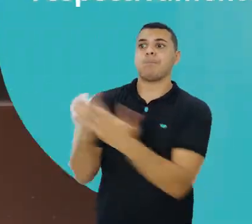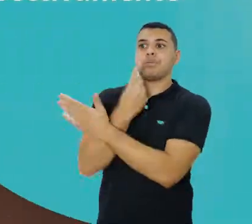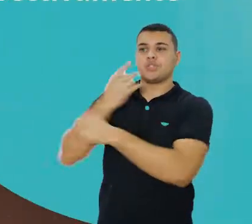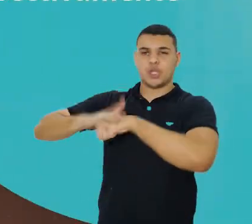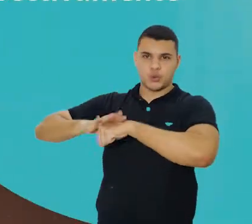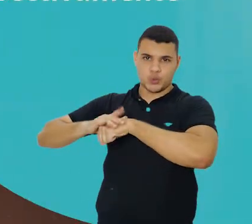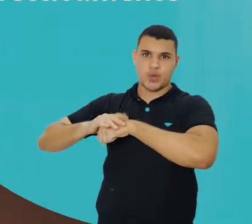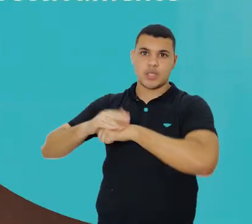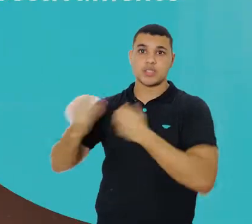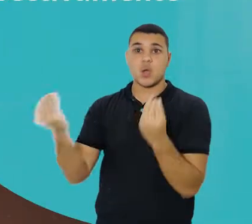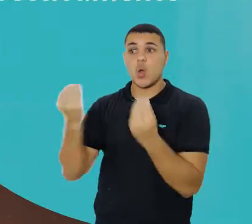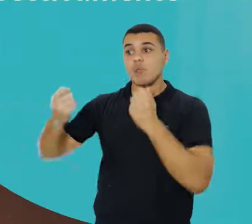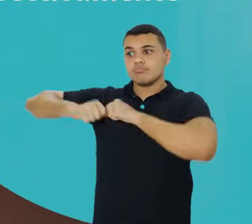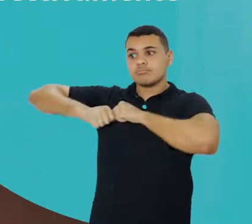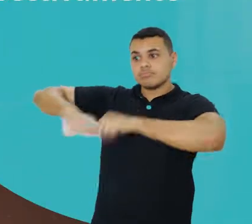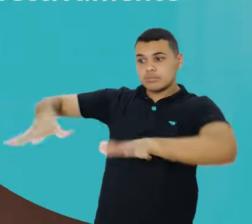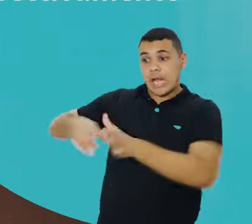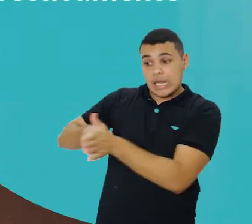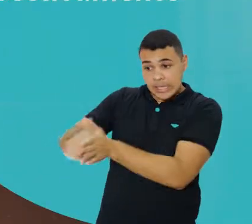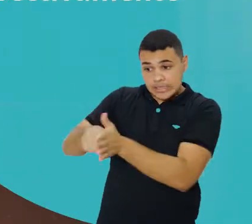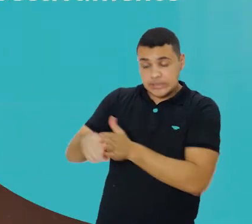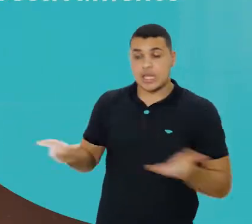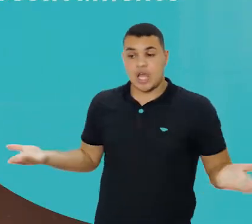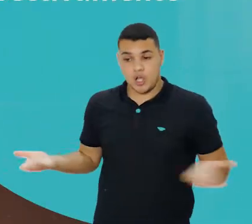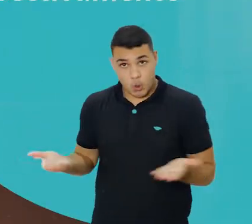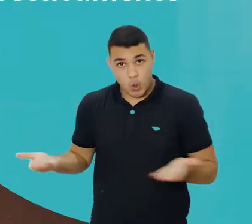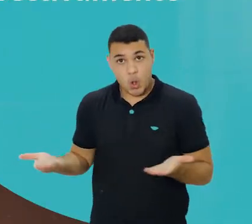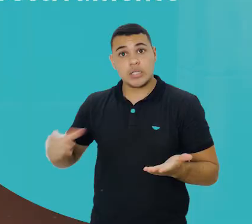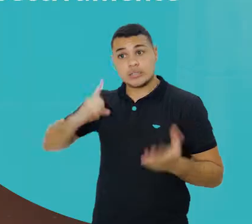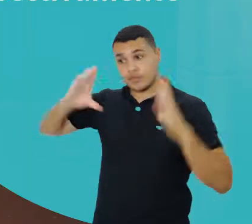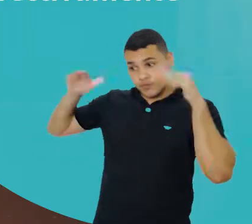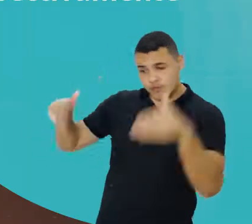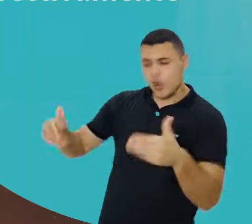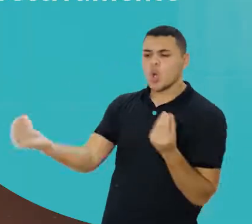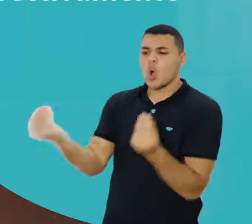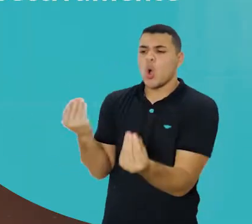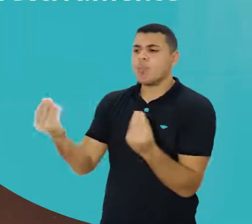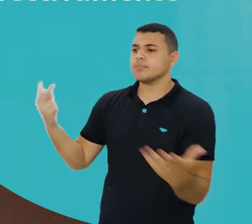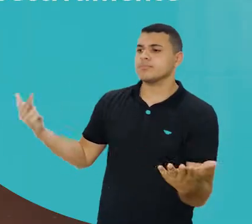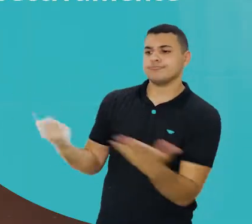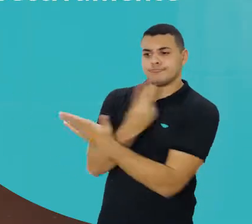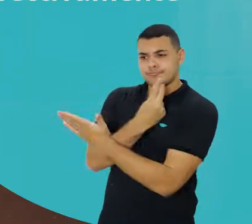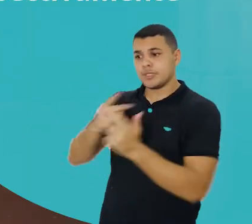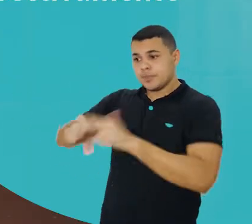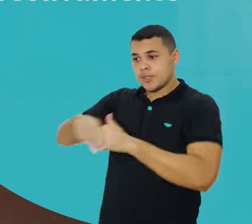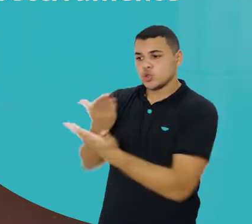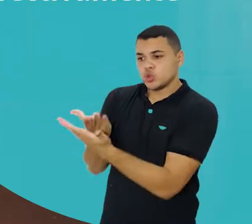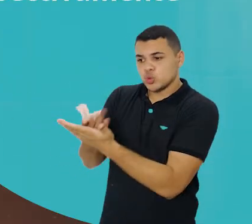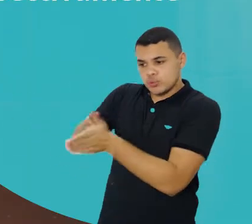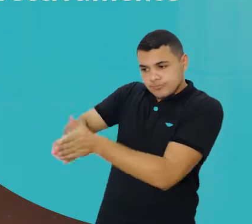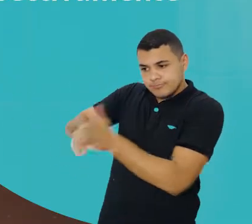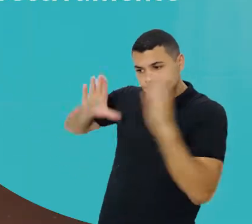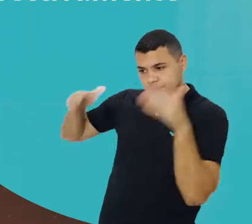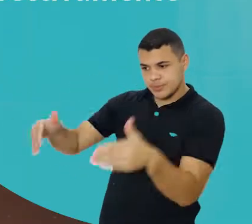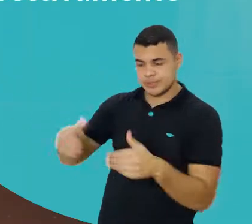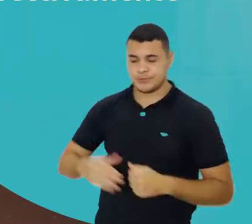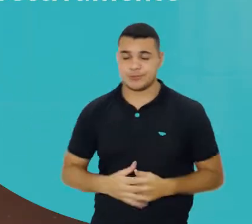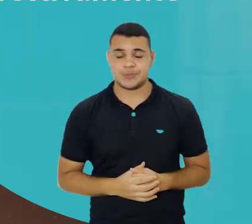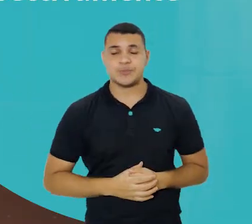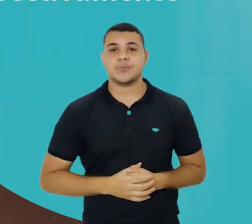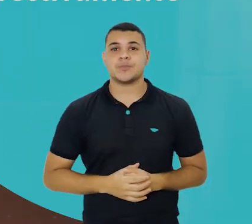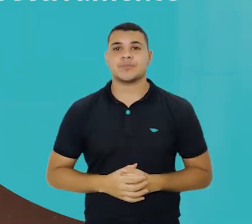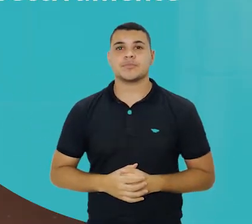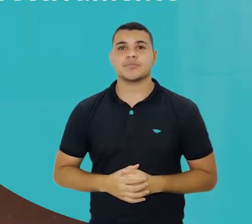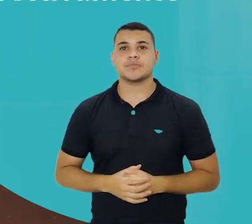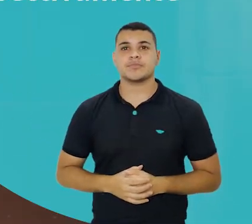gravidade da doença que está sendo analisada, que está sendo alvo de uma investigação, de um estudo específico.